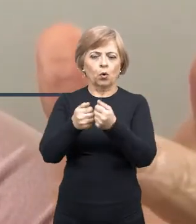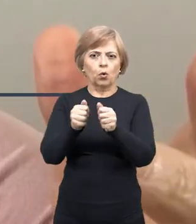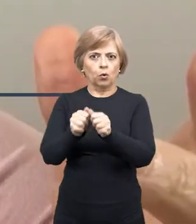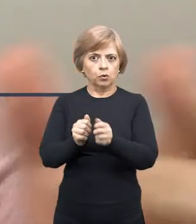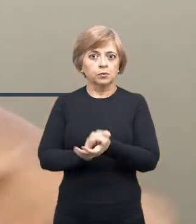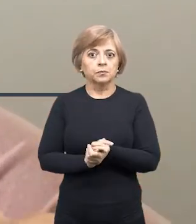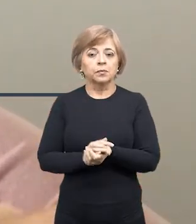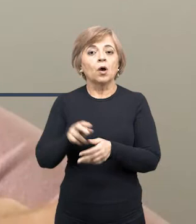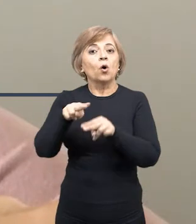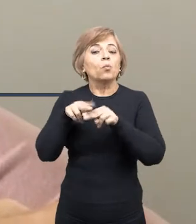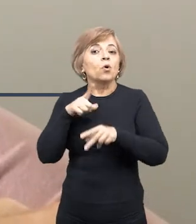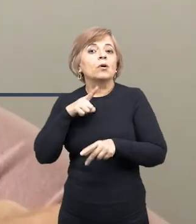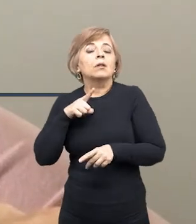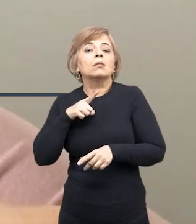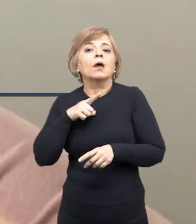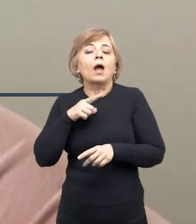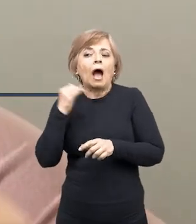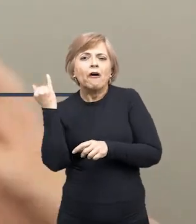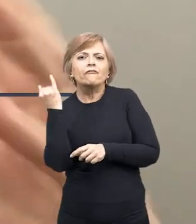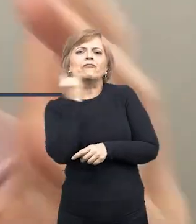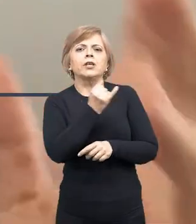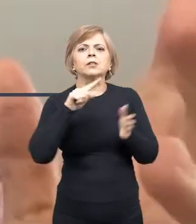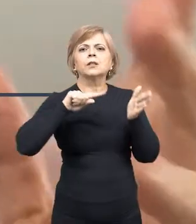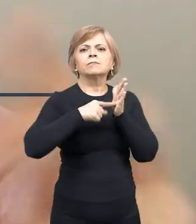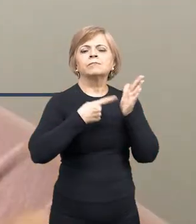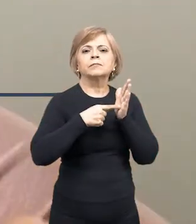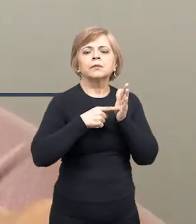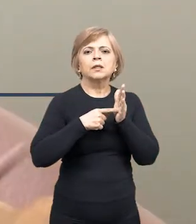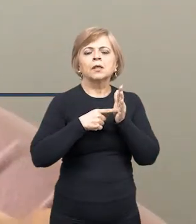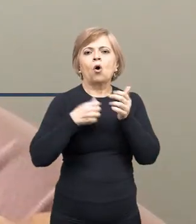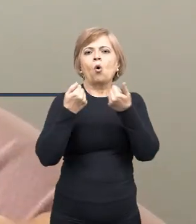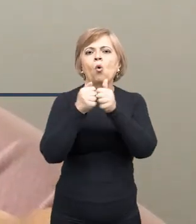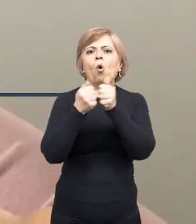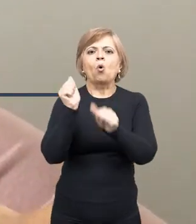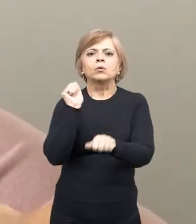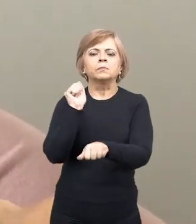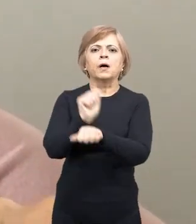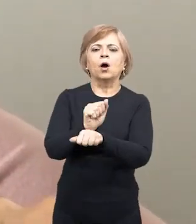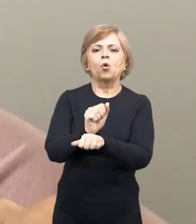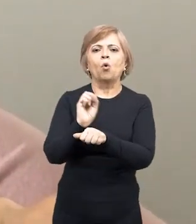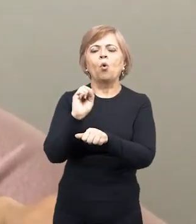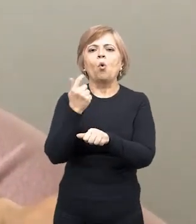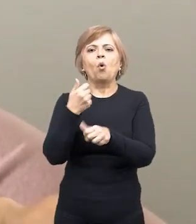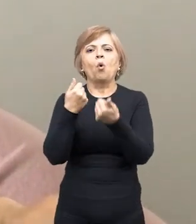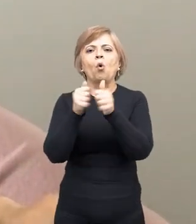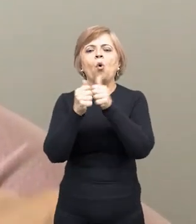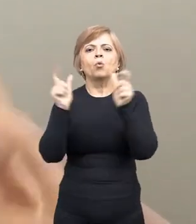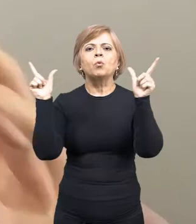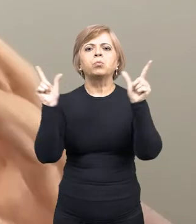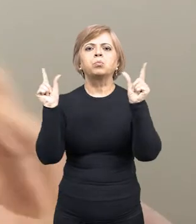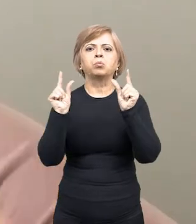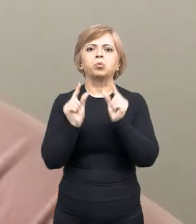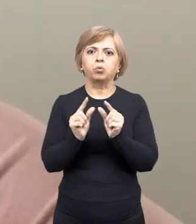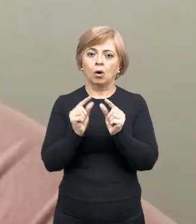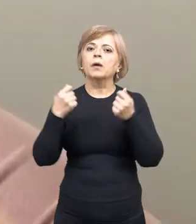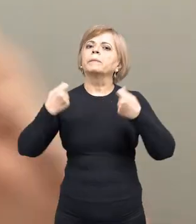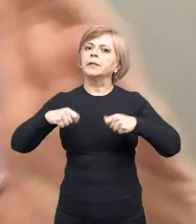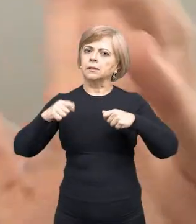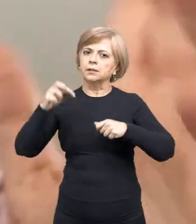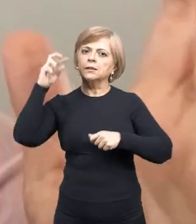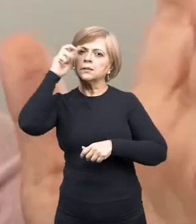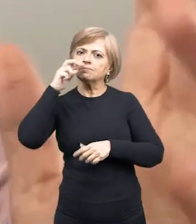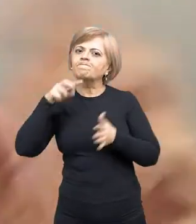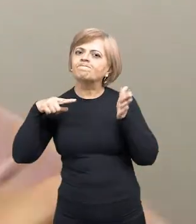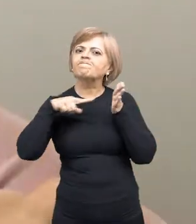que comuniquem os casos de linhas que deixaram de circular ou que estão circulando com menos ônibus do que o devido. E para isso foi criado um